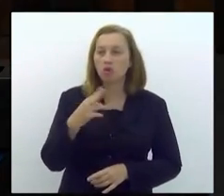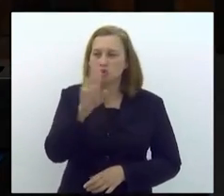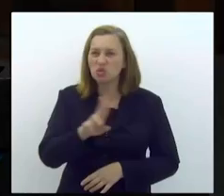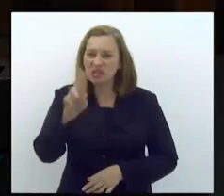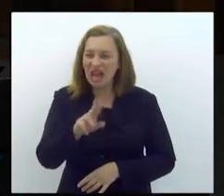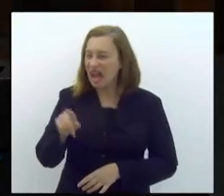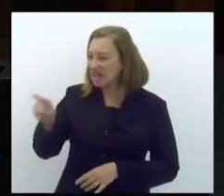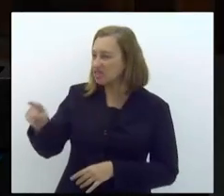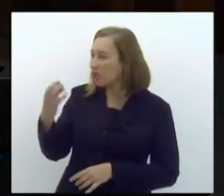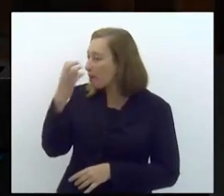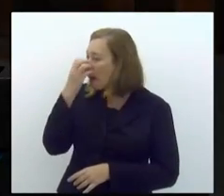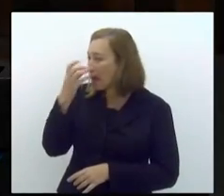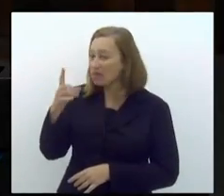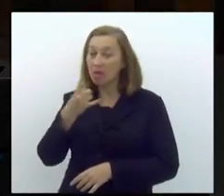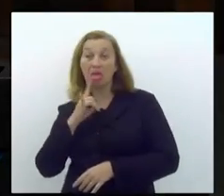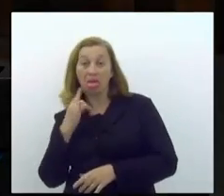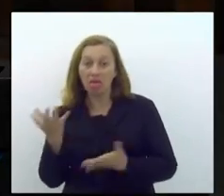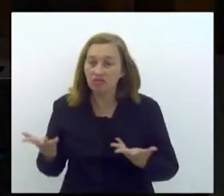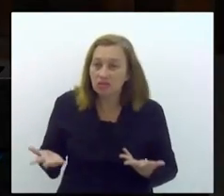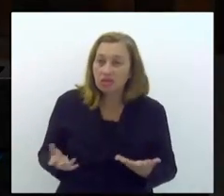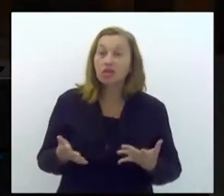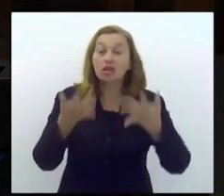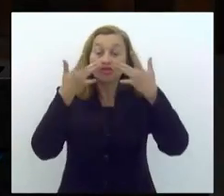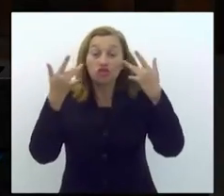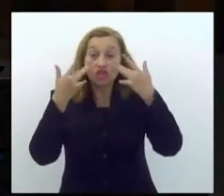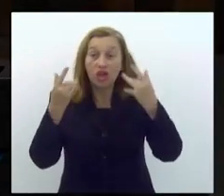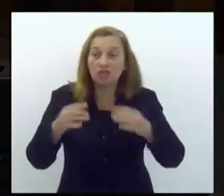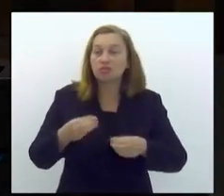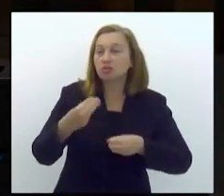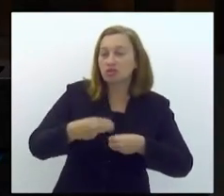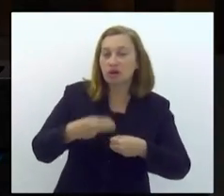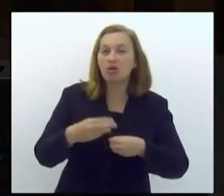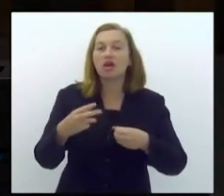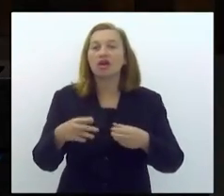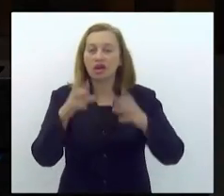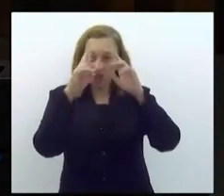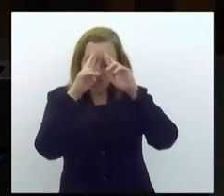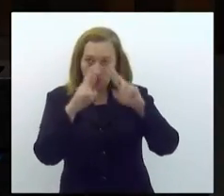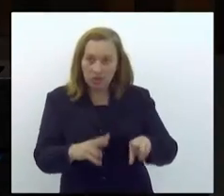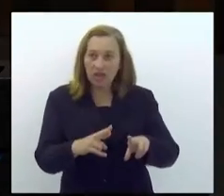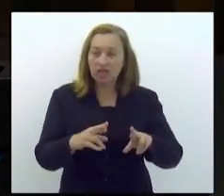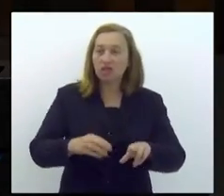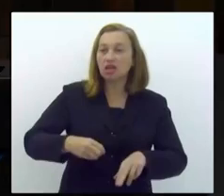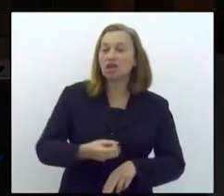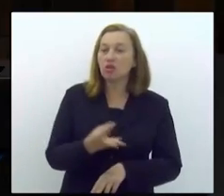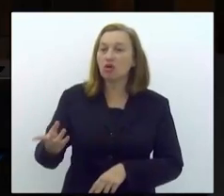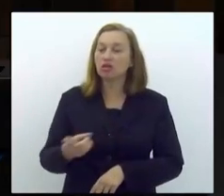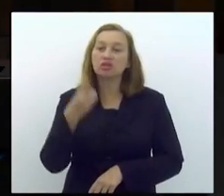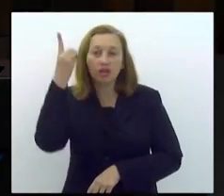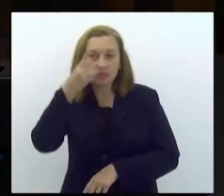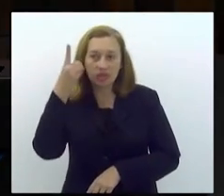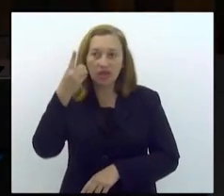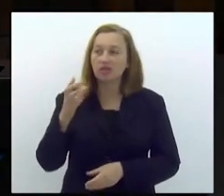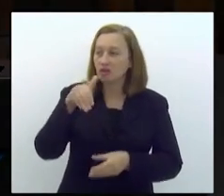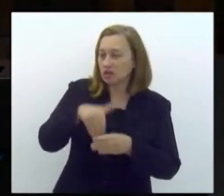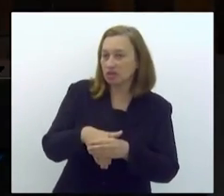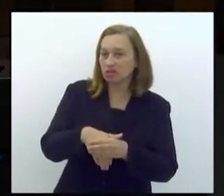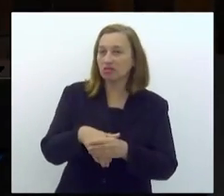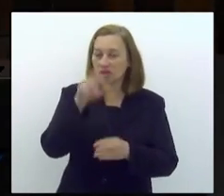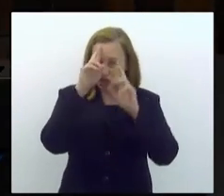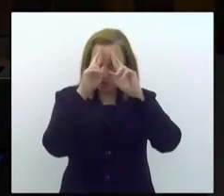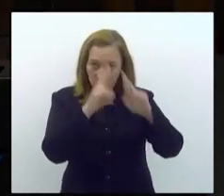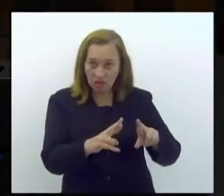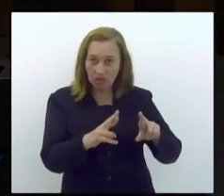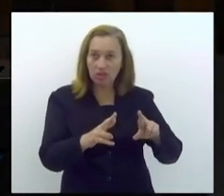ali não é circo que ele vai fazer as cachaceiros dele não é o teatro municipal e deve ser respeitado enquanto eu estiver querendo mandato respeitando o meu voto meu eleitor e